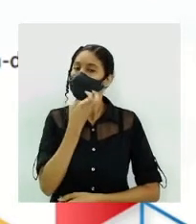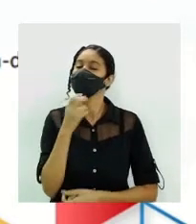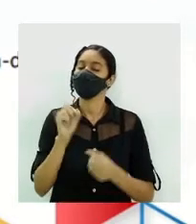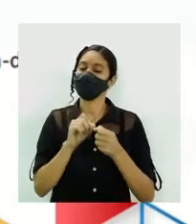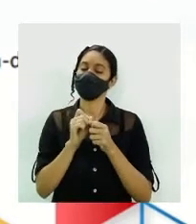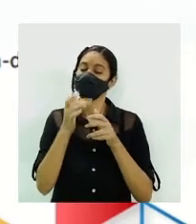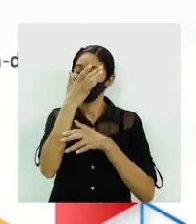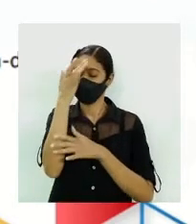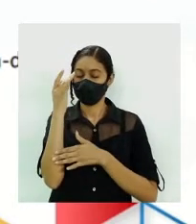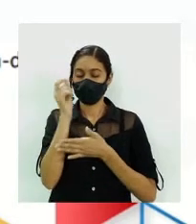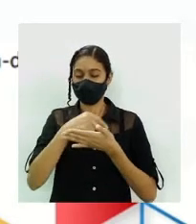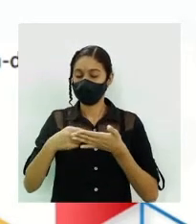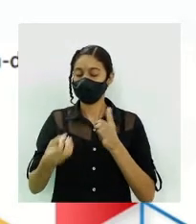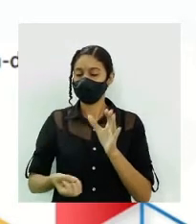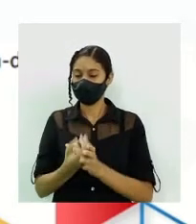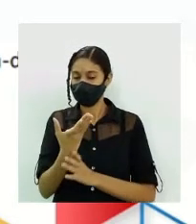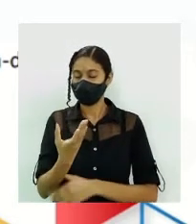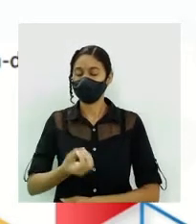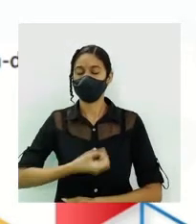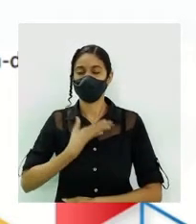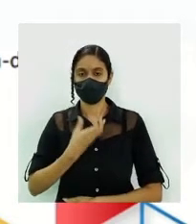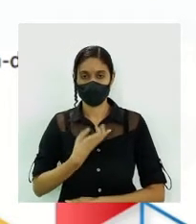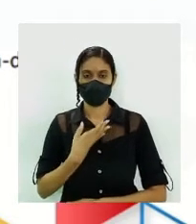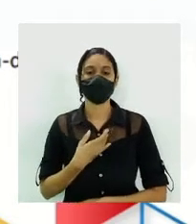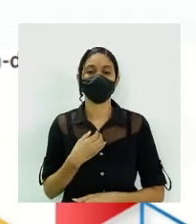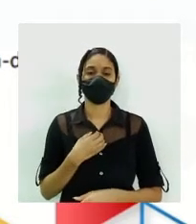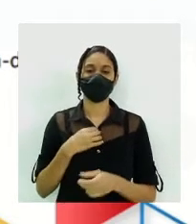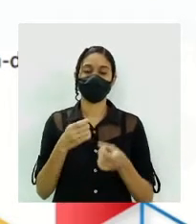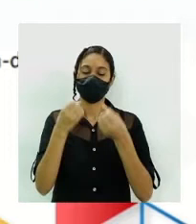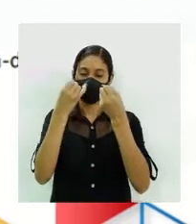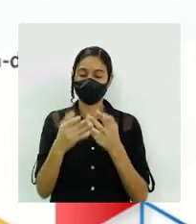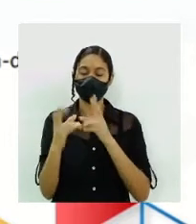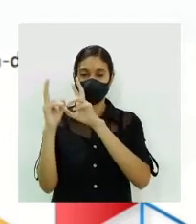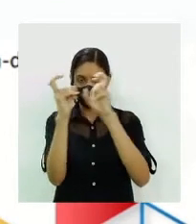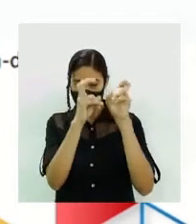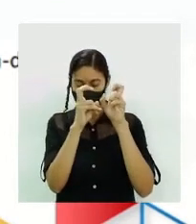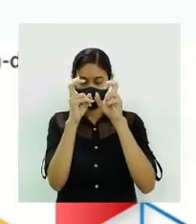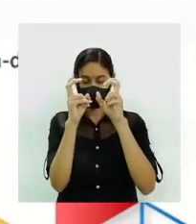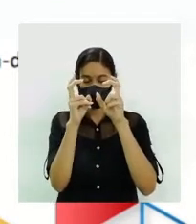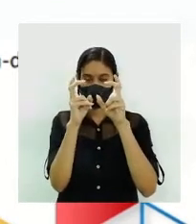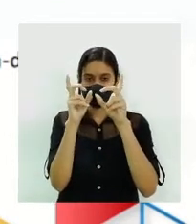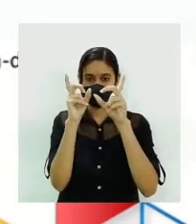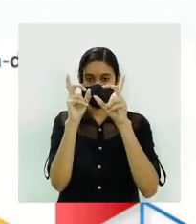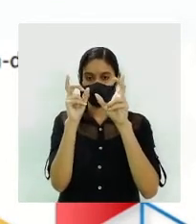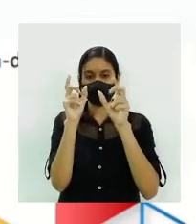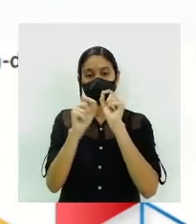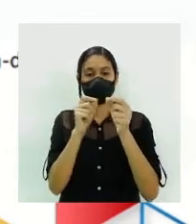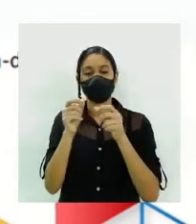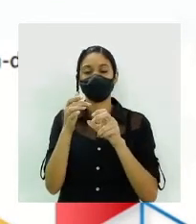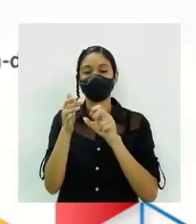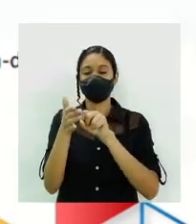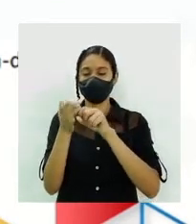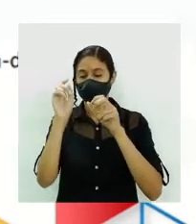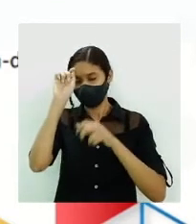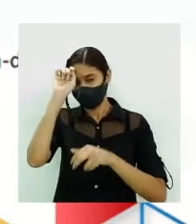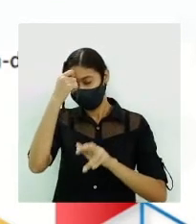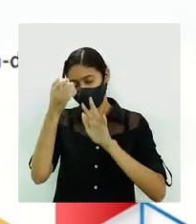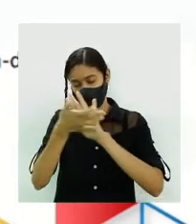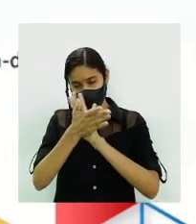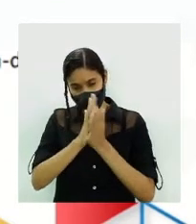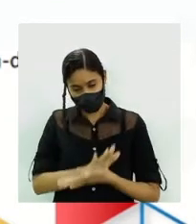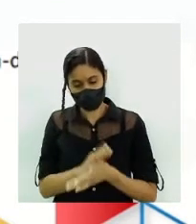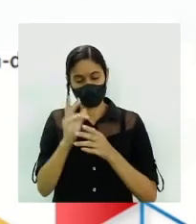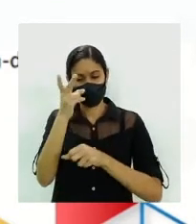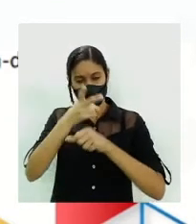os poetas de periferia abordam criticamente temas como racismo, violência, drogas,